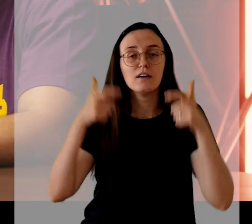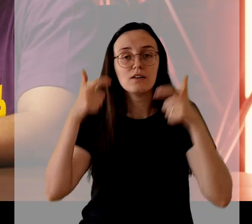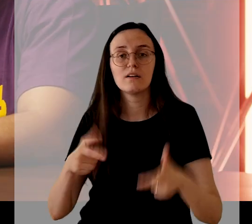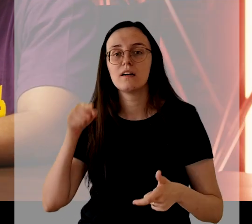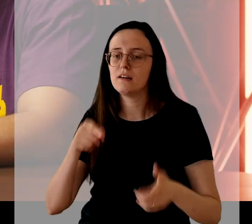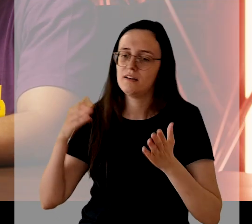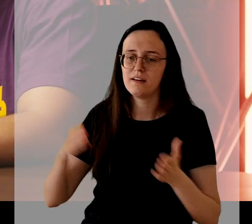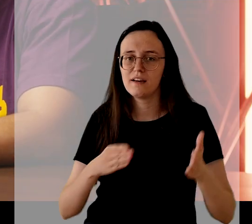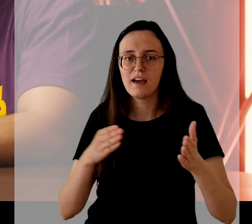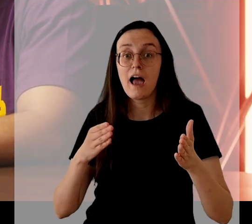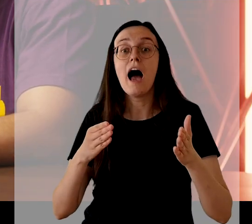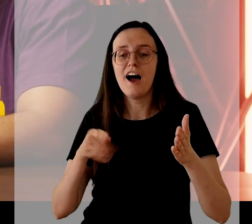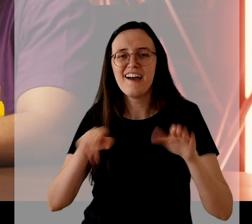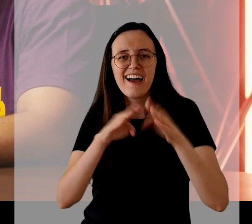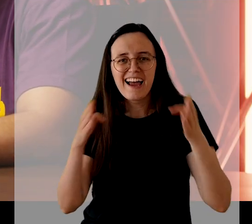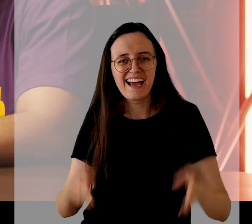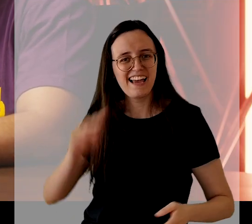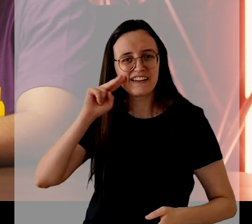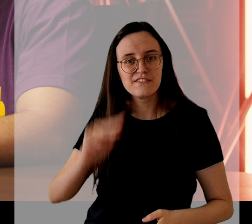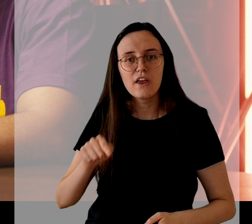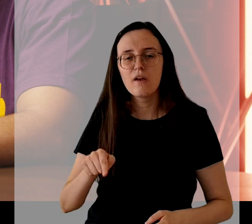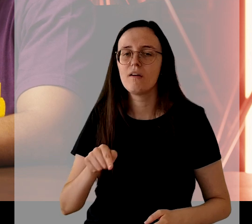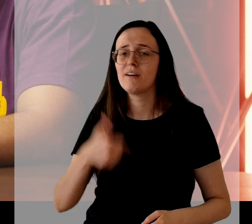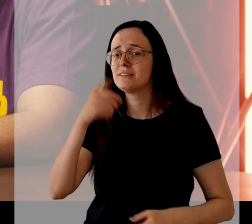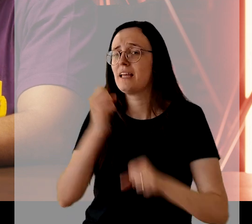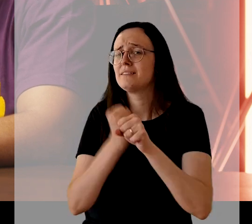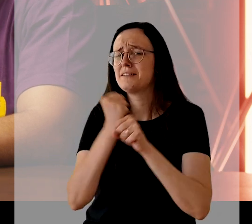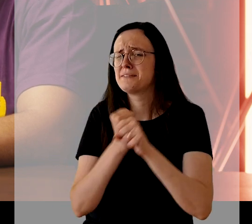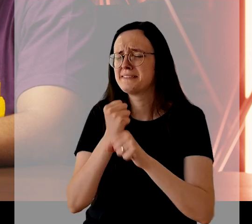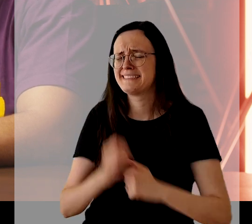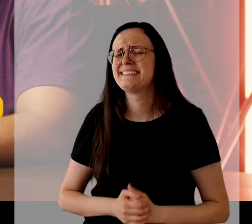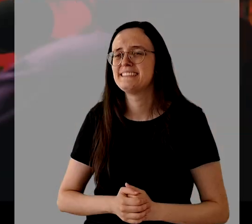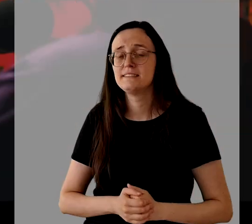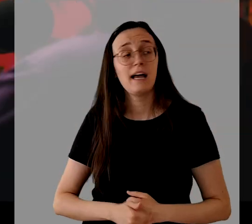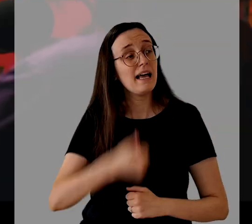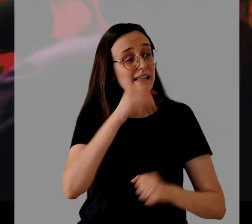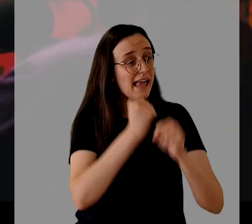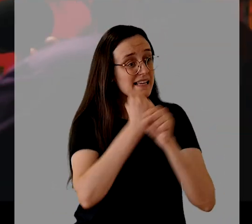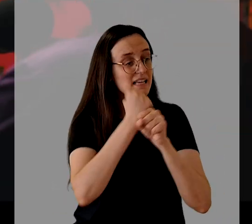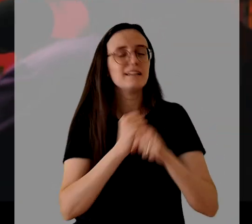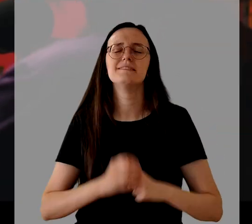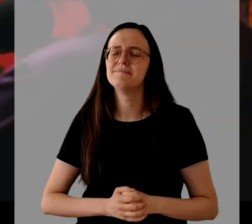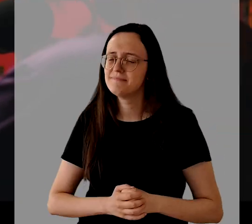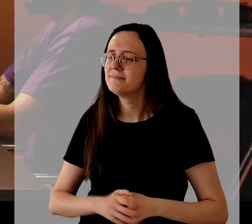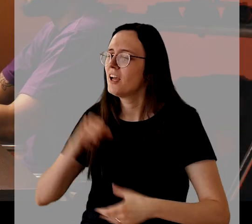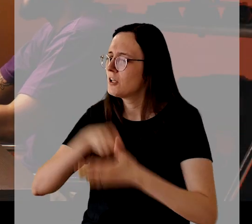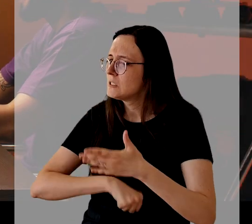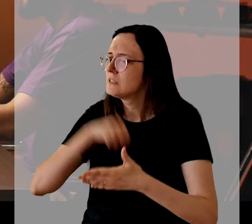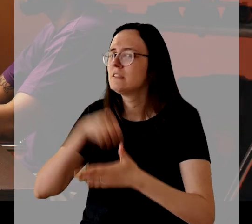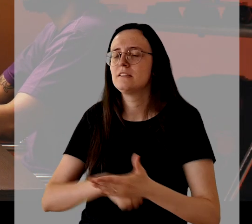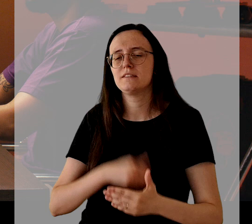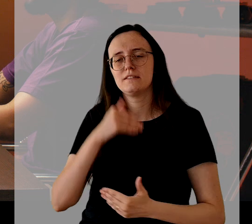nesse lugar, nesse carrinho que eu mostrei a foto aqui agora, 10 anos aí. 10 anos.